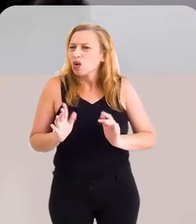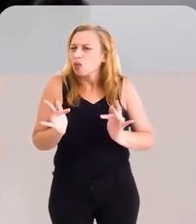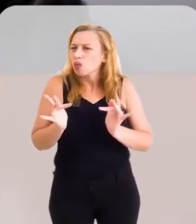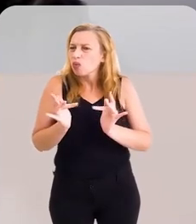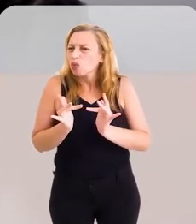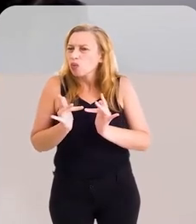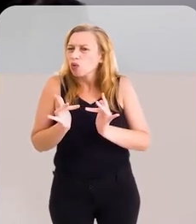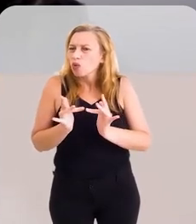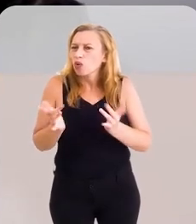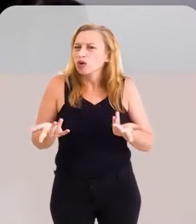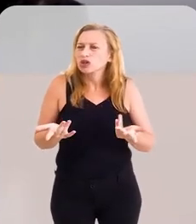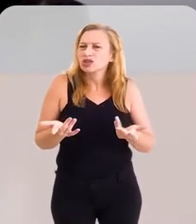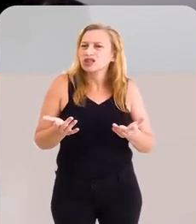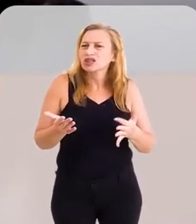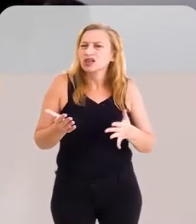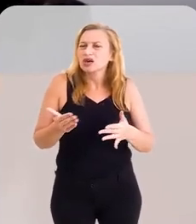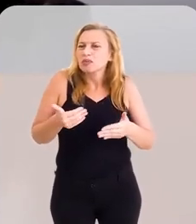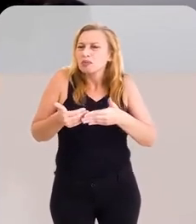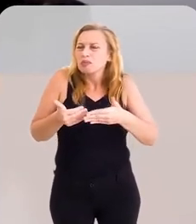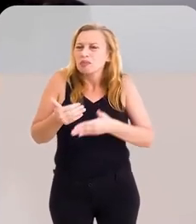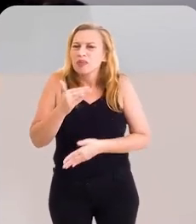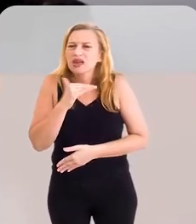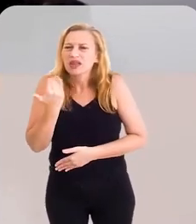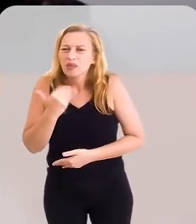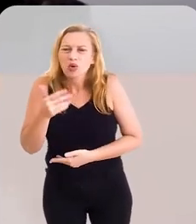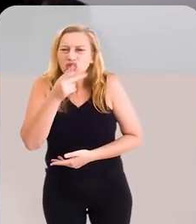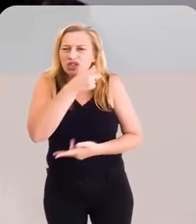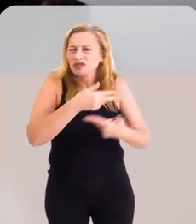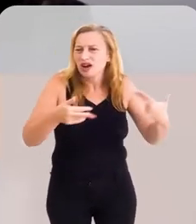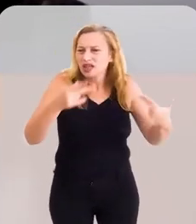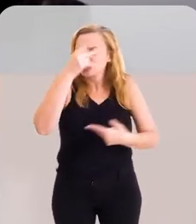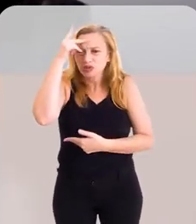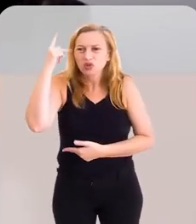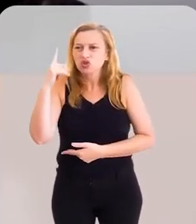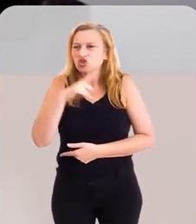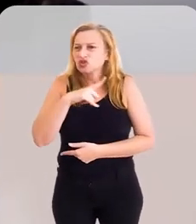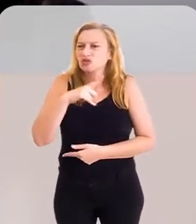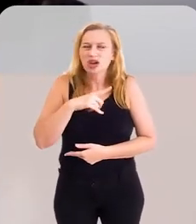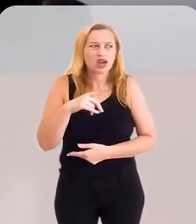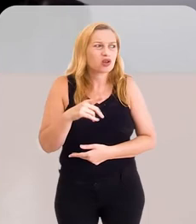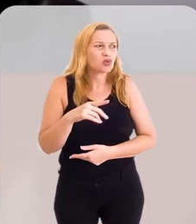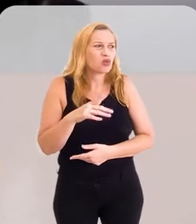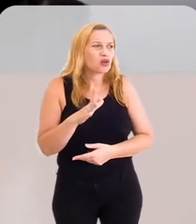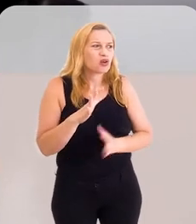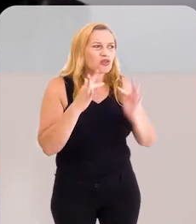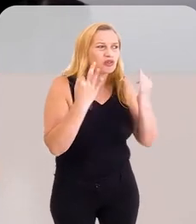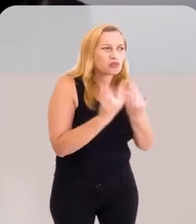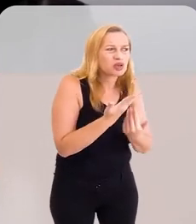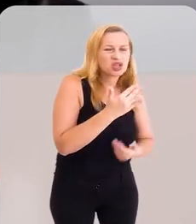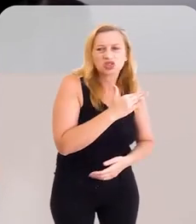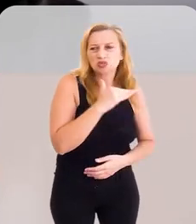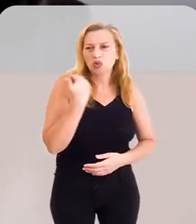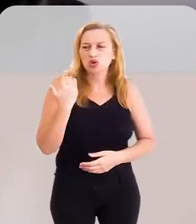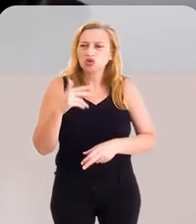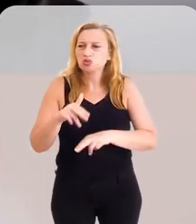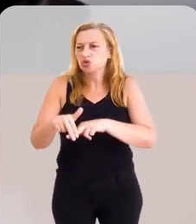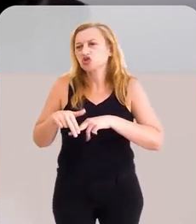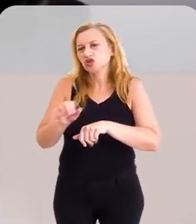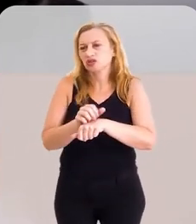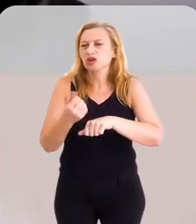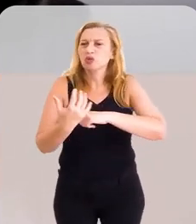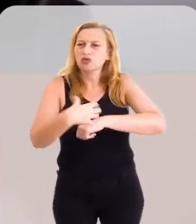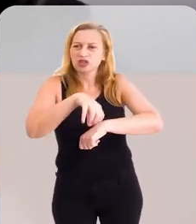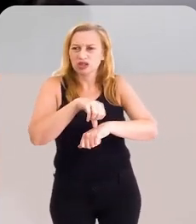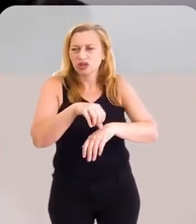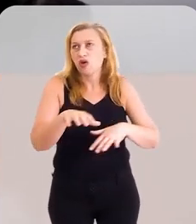à proximidade da morte, né? Que mu muitas pessoas tiveram parentes que faleceram